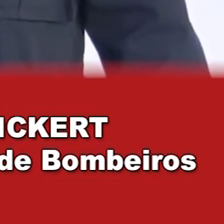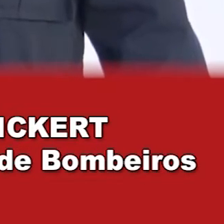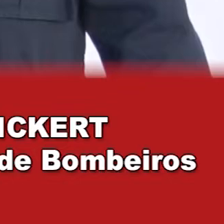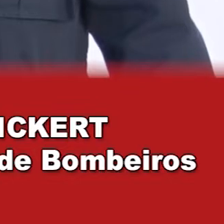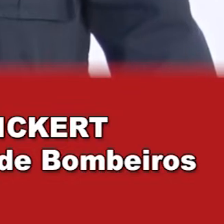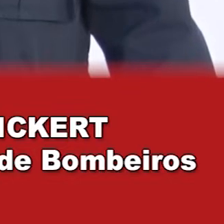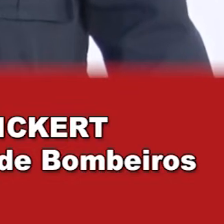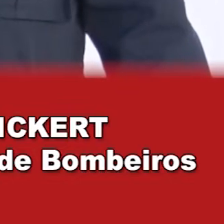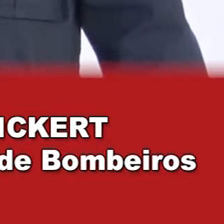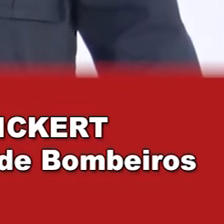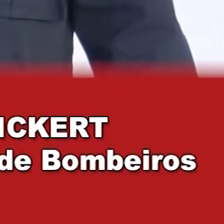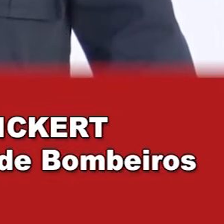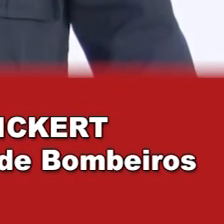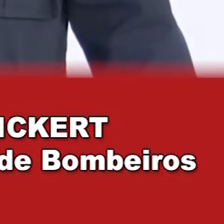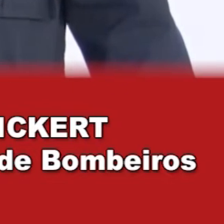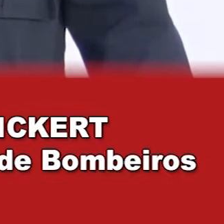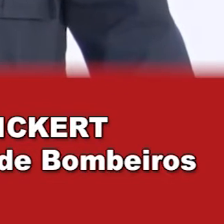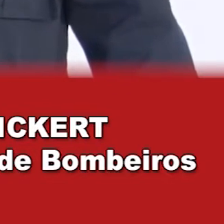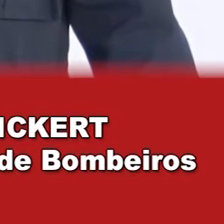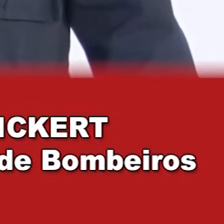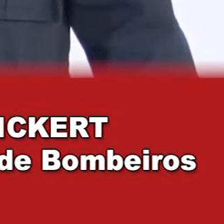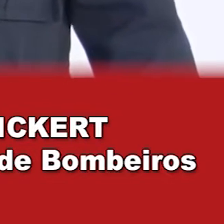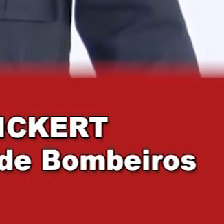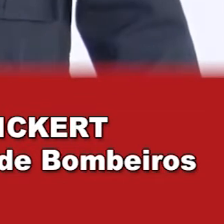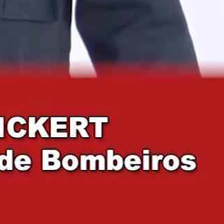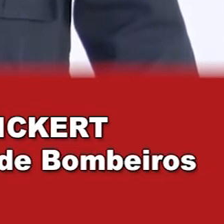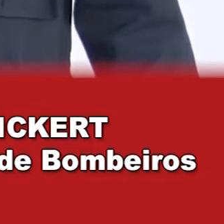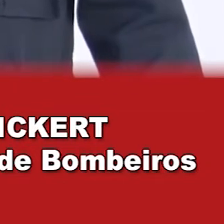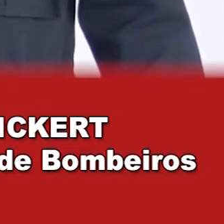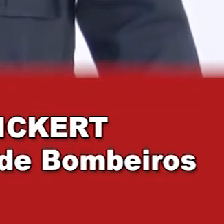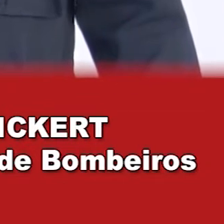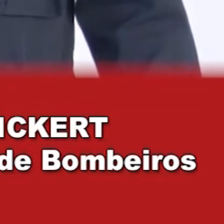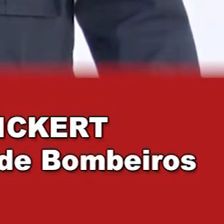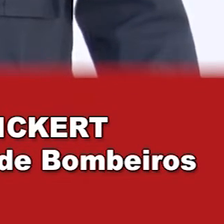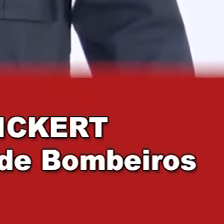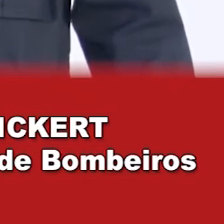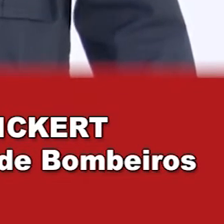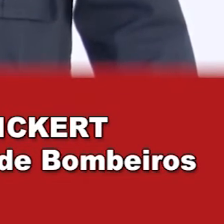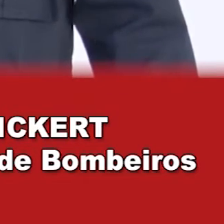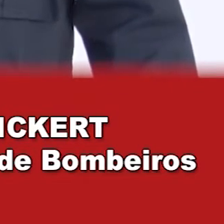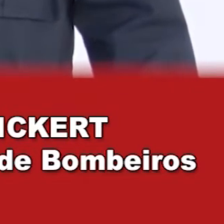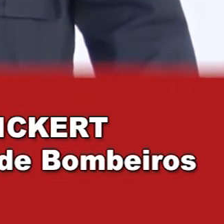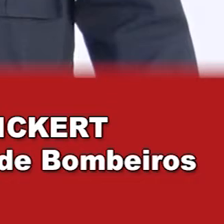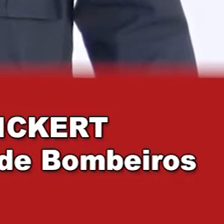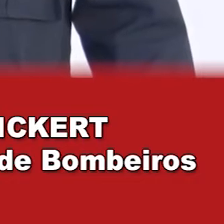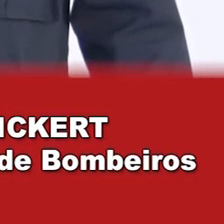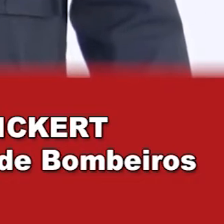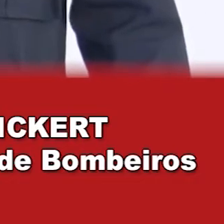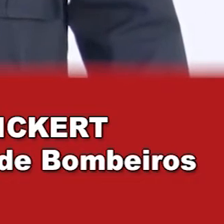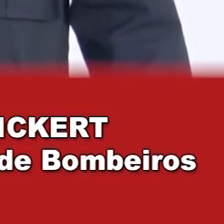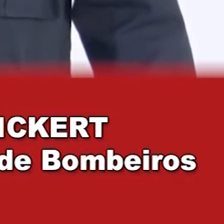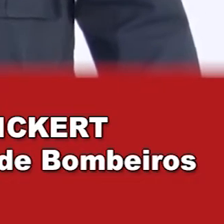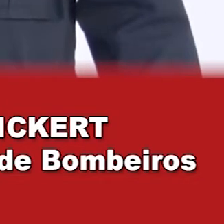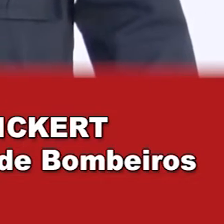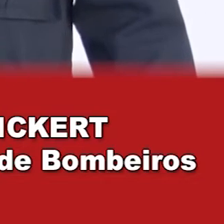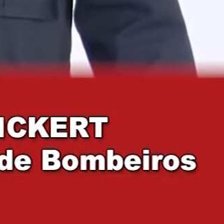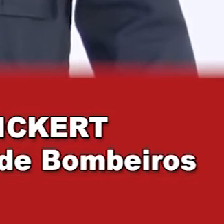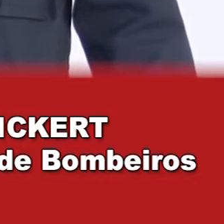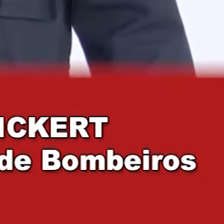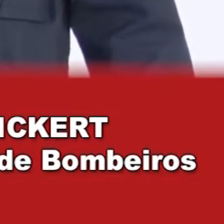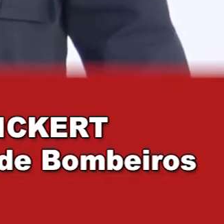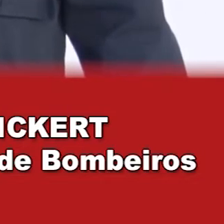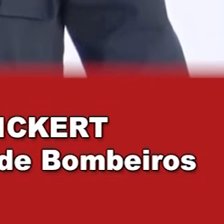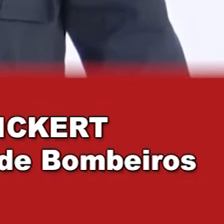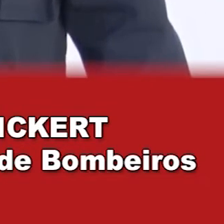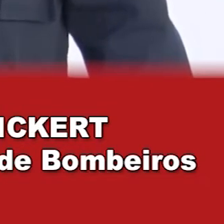o cuidado ao dobrada ou lançou terry não pode ser dobrado e sim enrolado para guardar